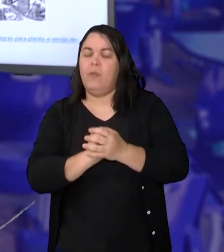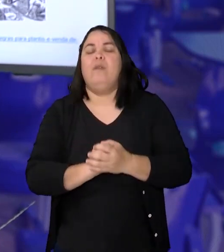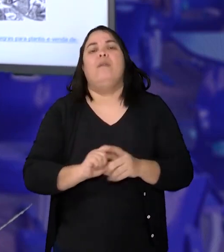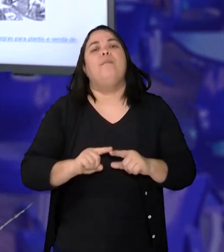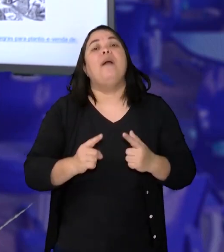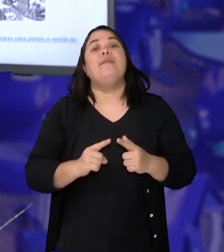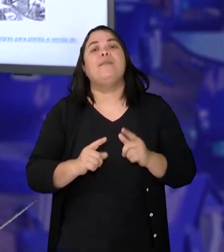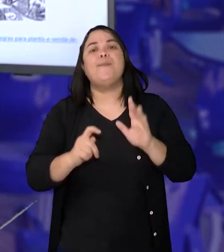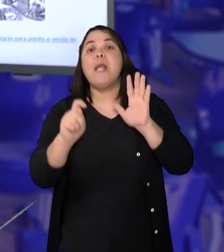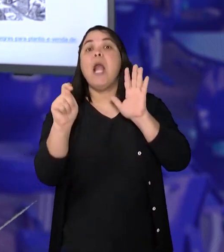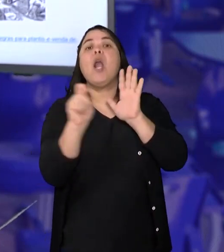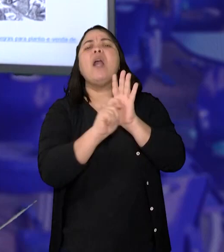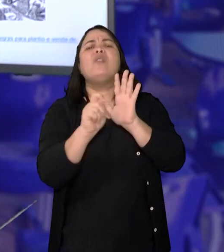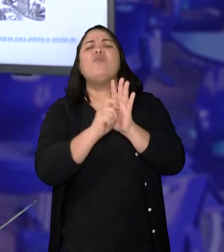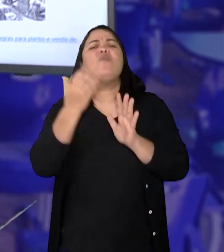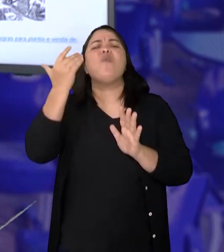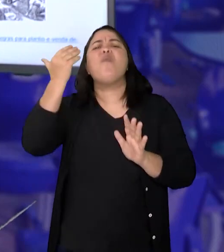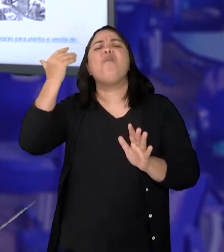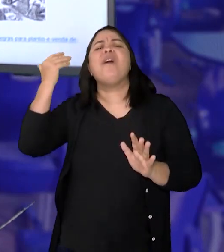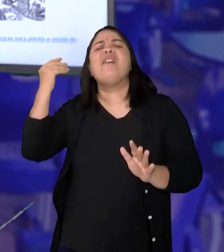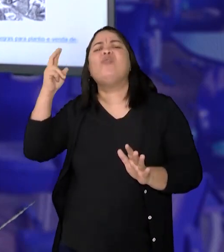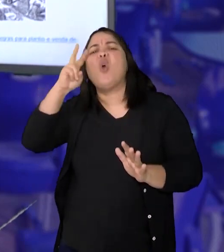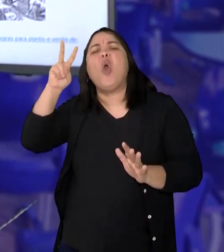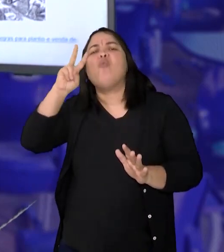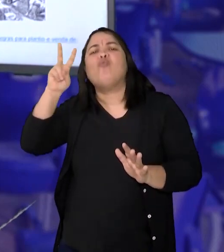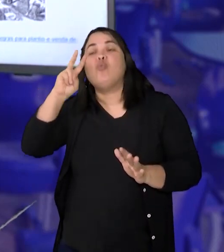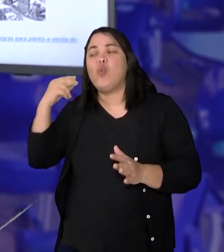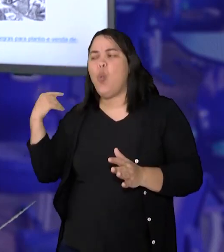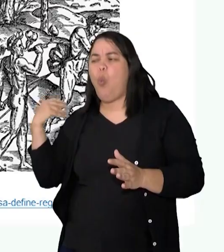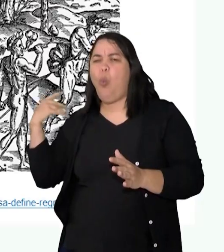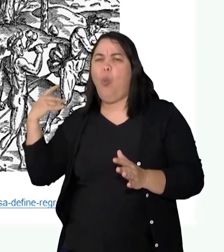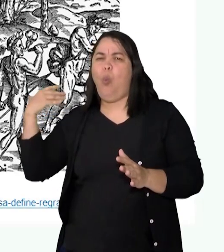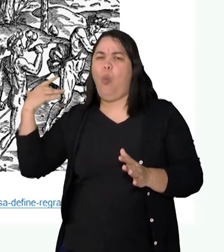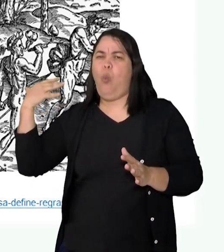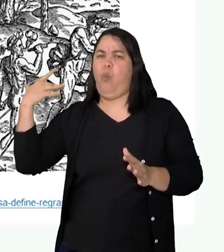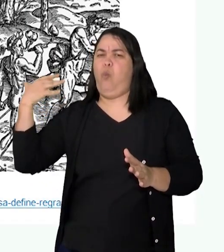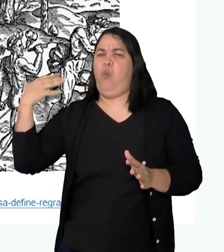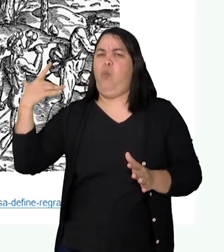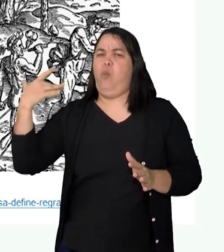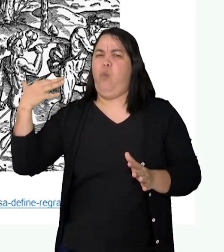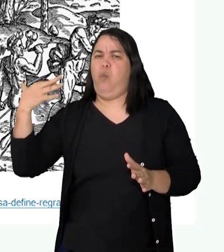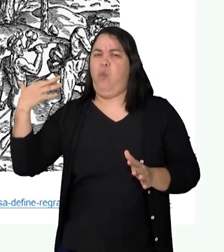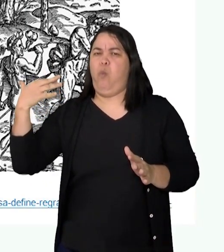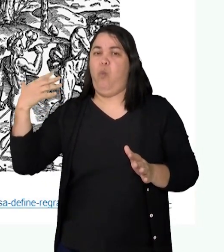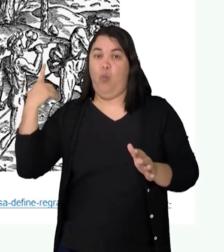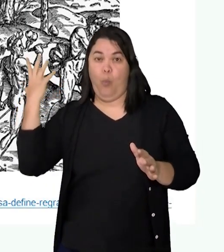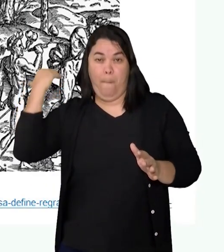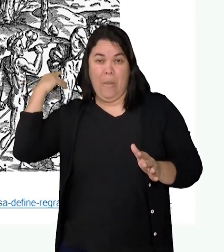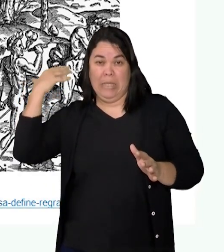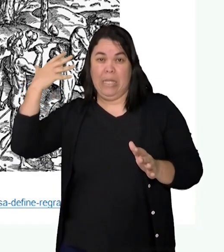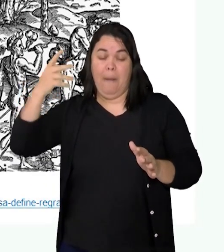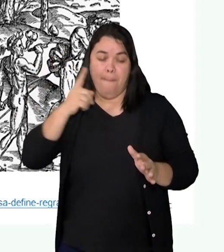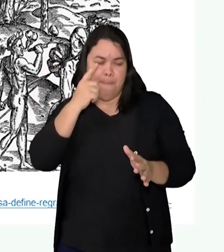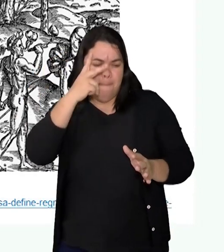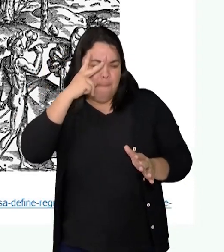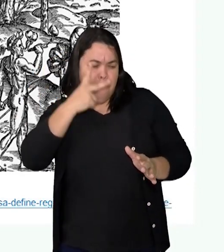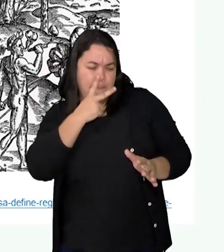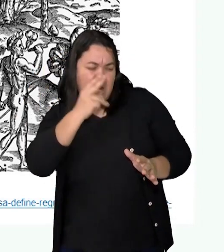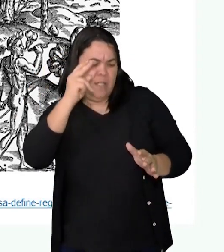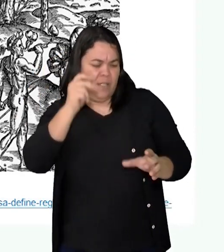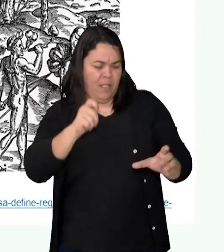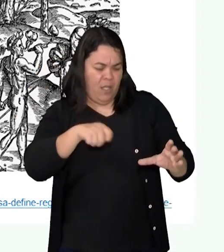certo? Mas ó como era a história das drogas. No começo a gente tinha as drogas como se fosse magia e